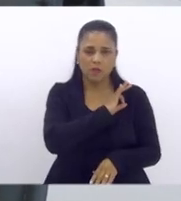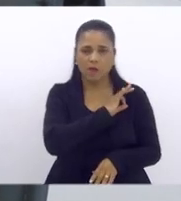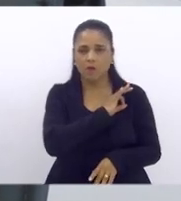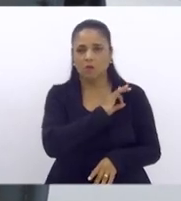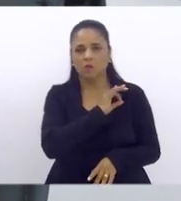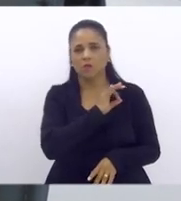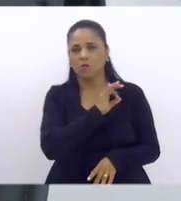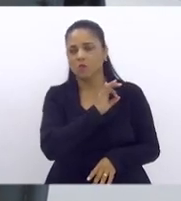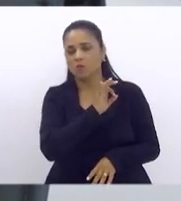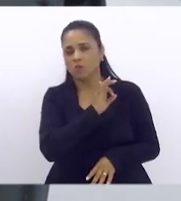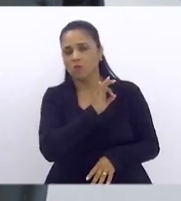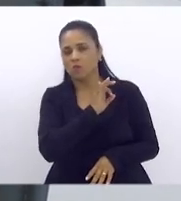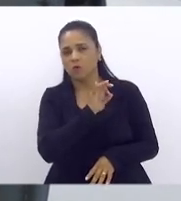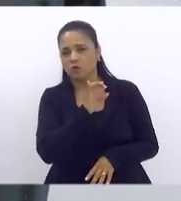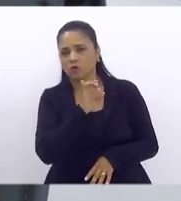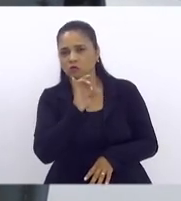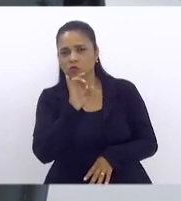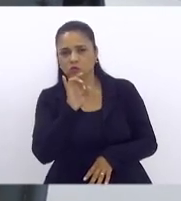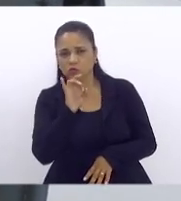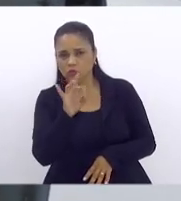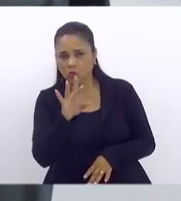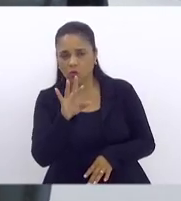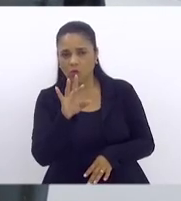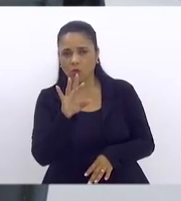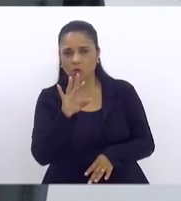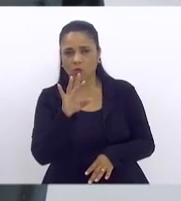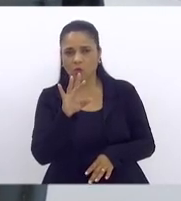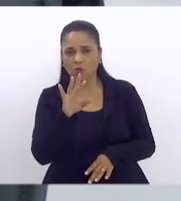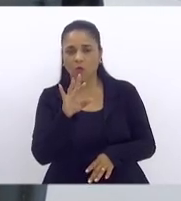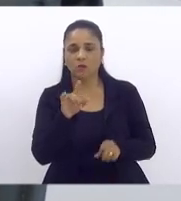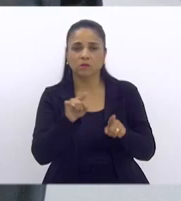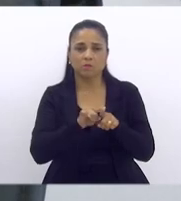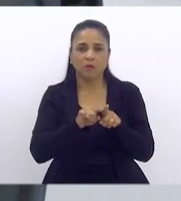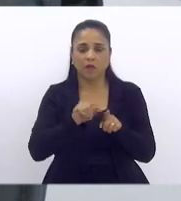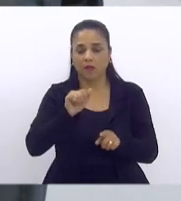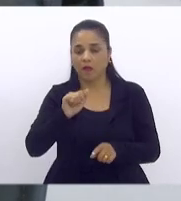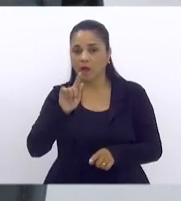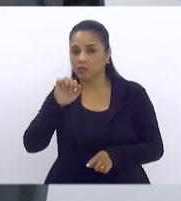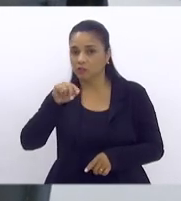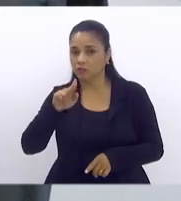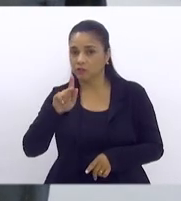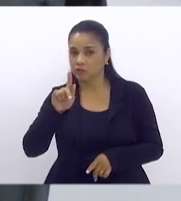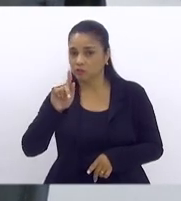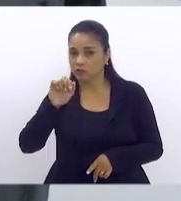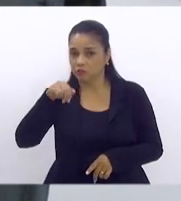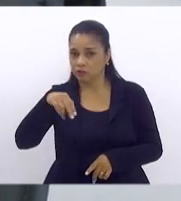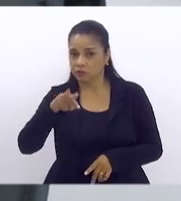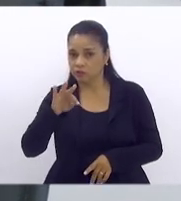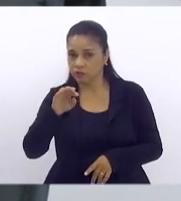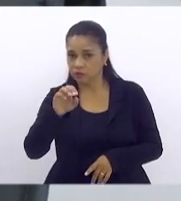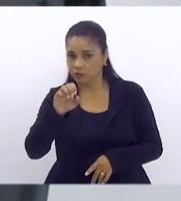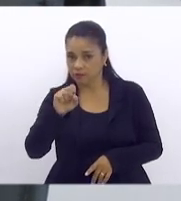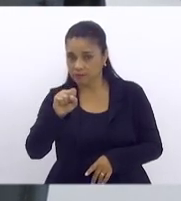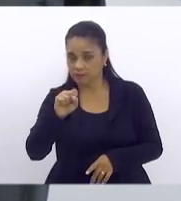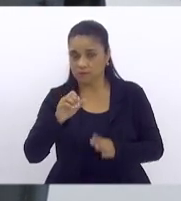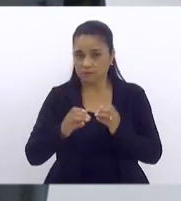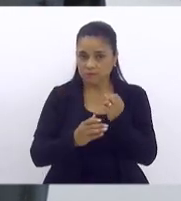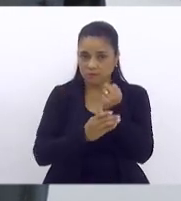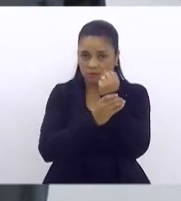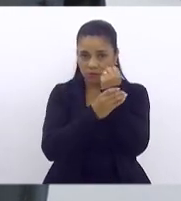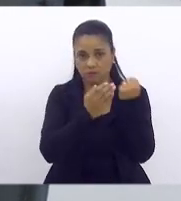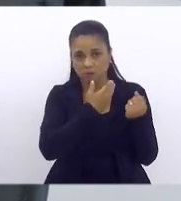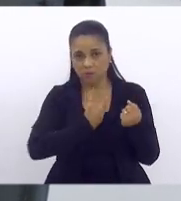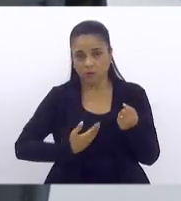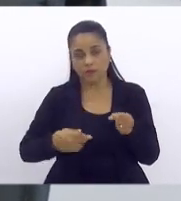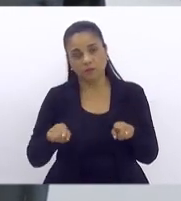é só girado para para agentes da segurança pública de uma maneira geral. Então, a gente